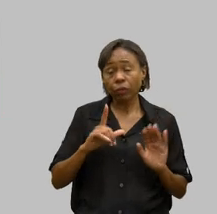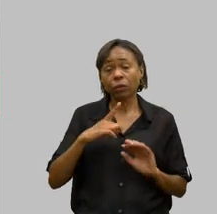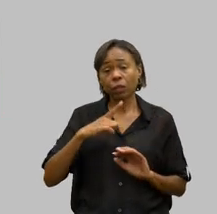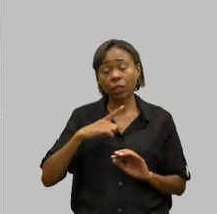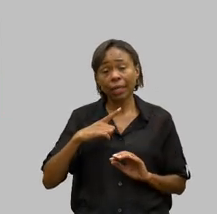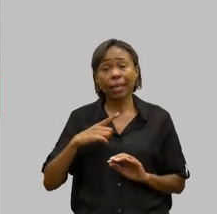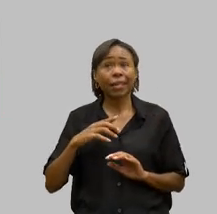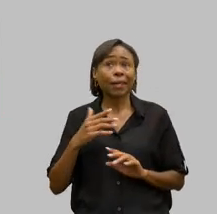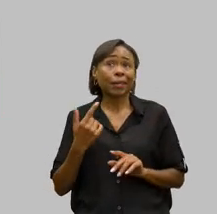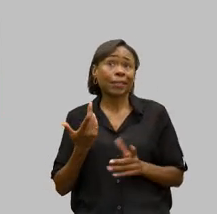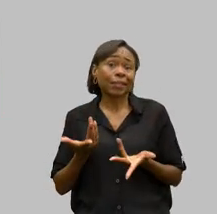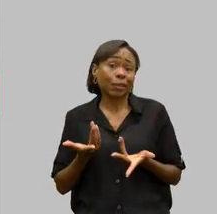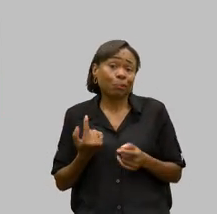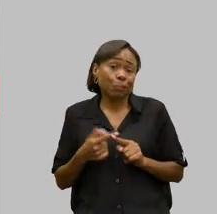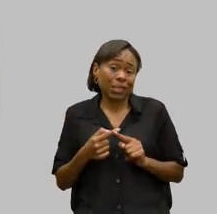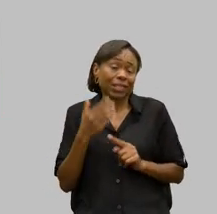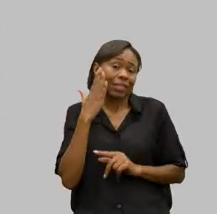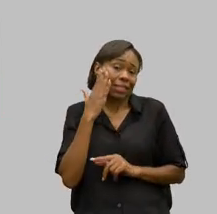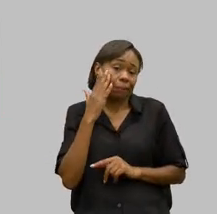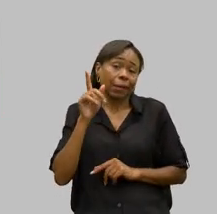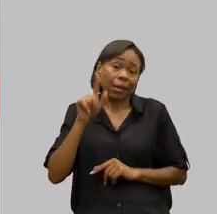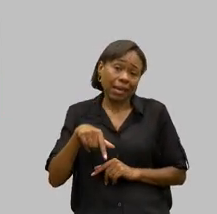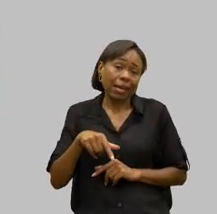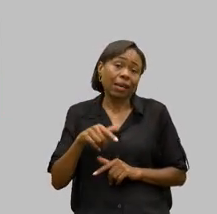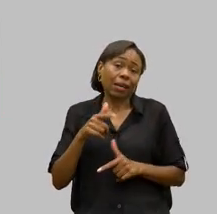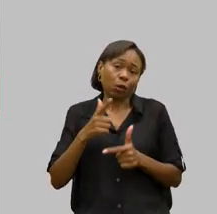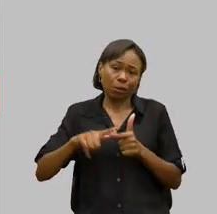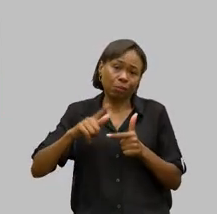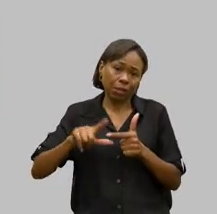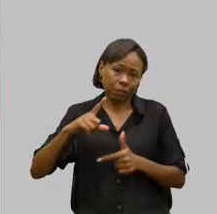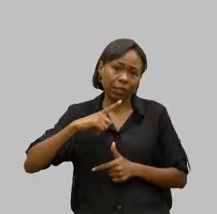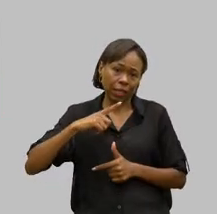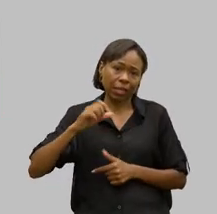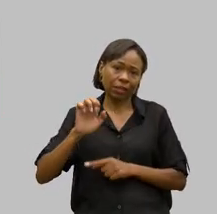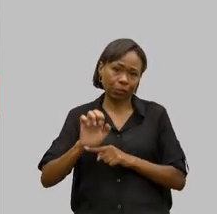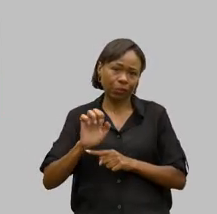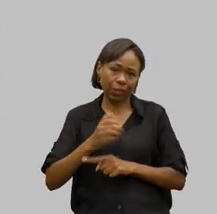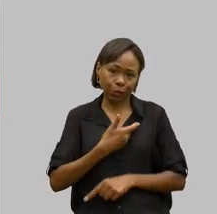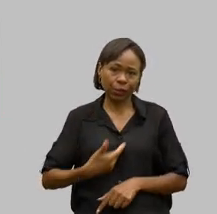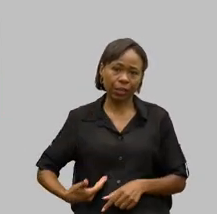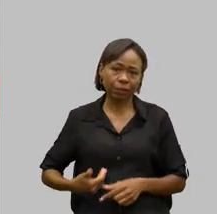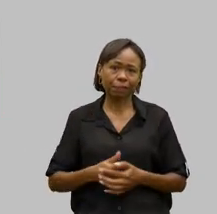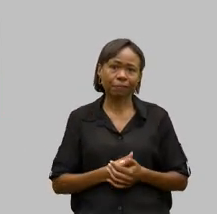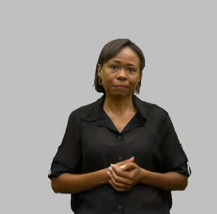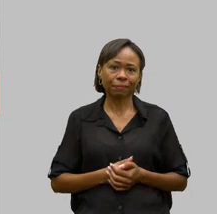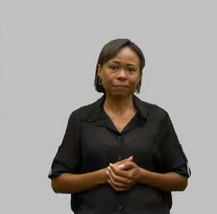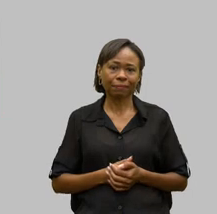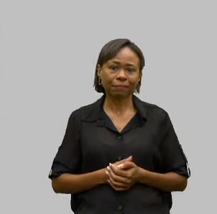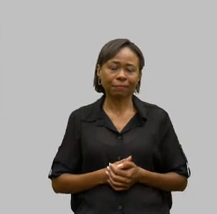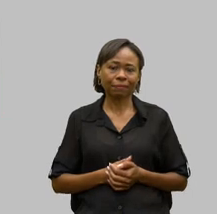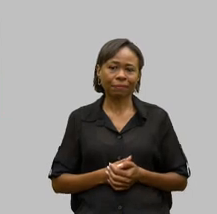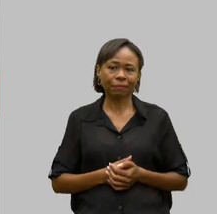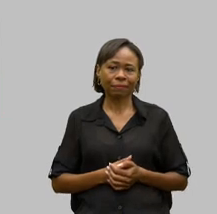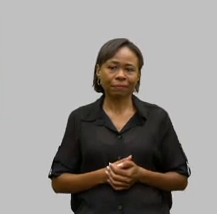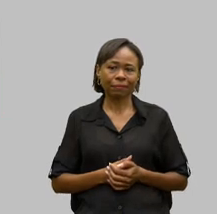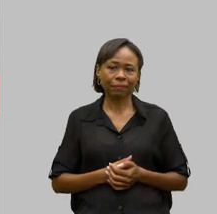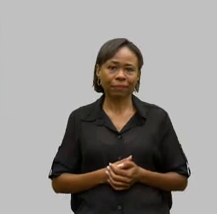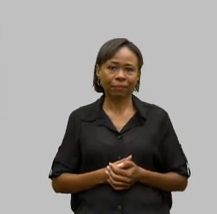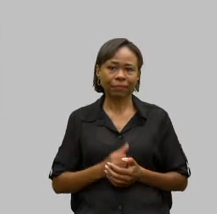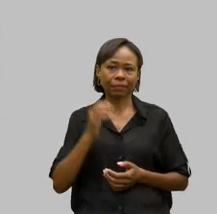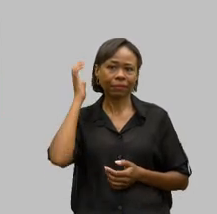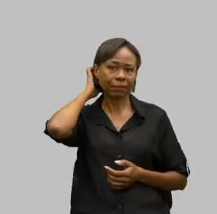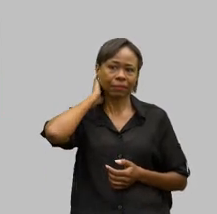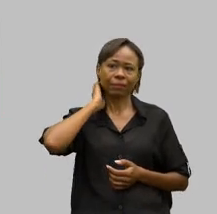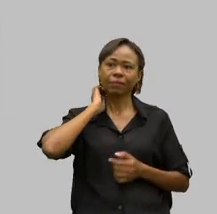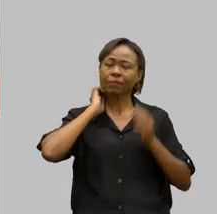algo que o Estado enfrenta. Pode ficar à vontade. Obrigado. Obrigado, Beatriz. Melhorou o Está